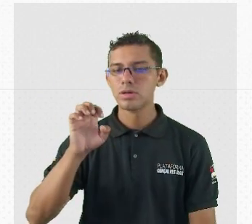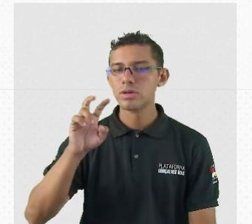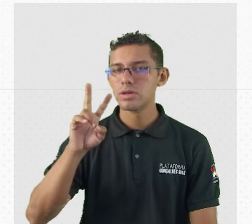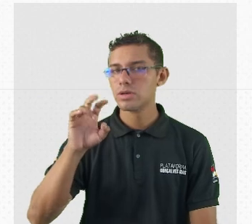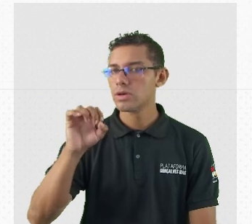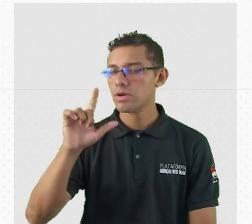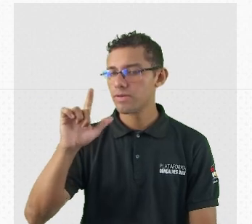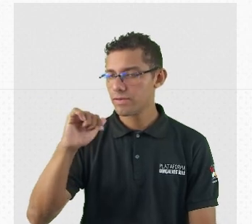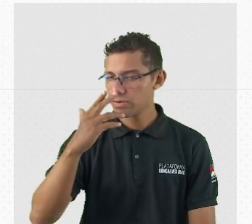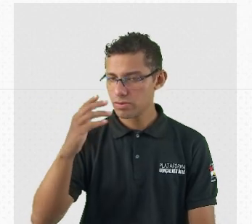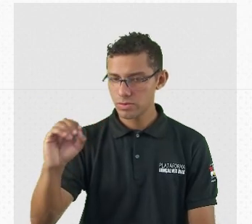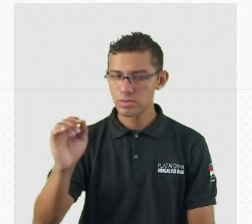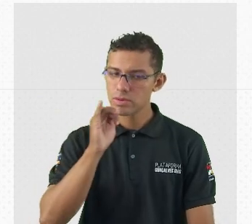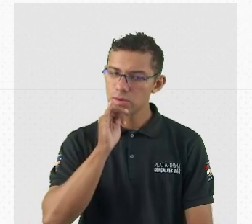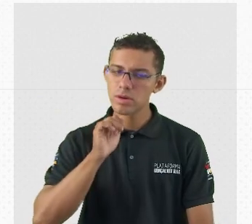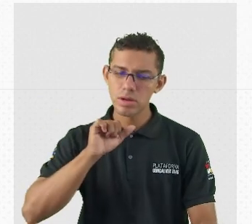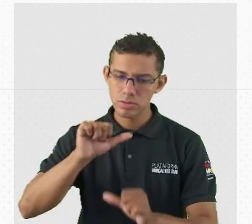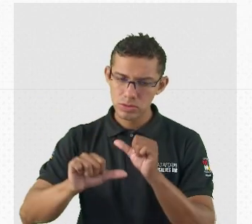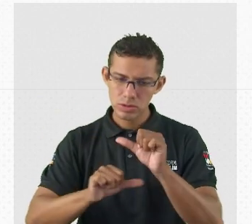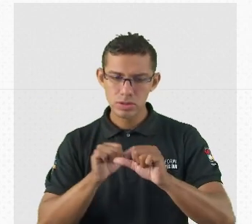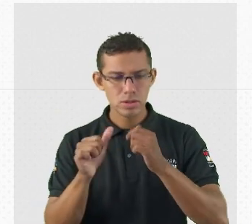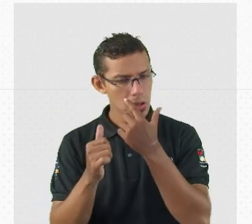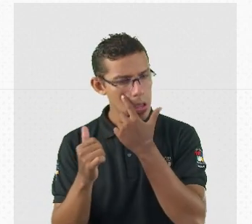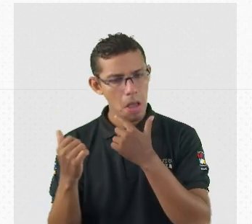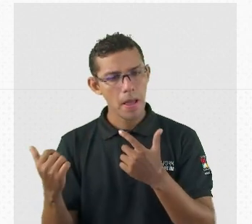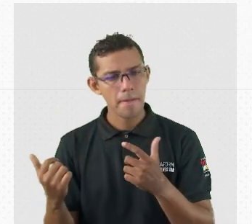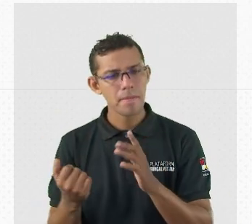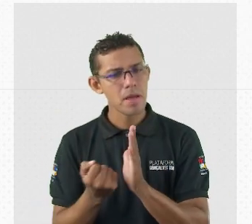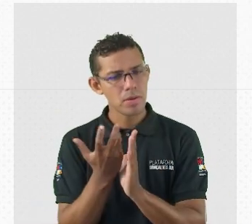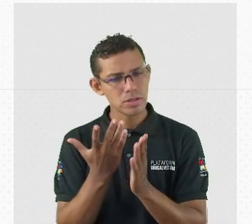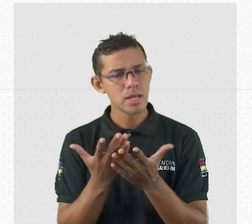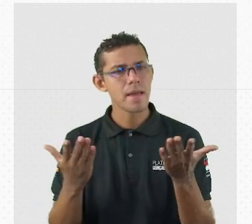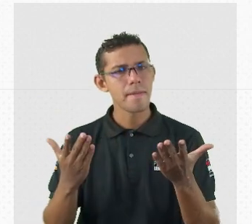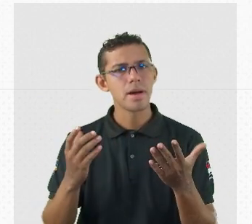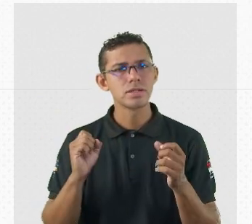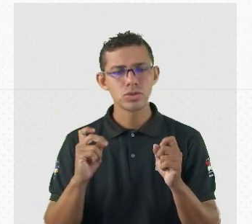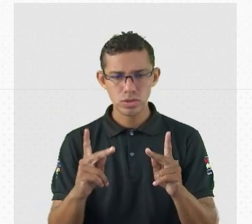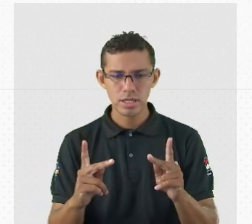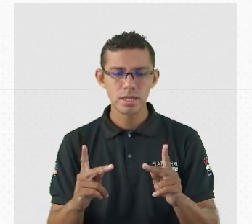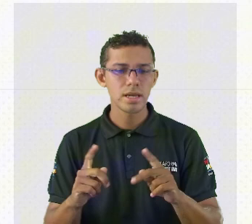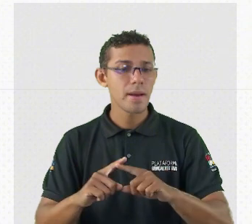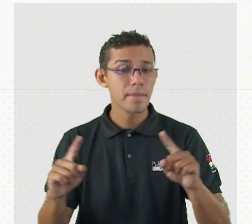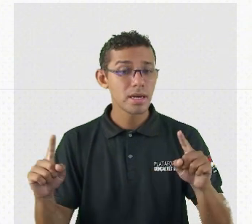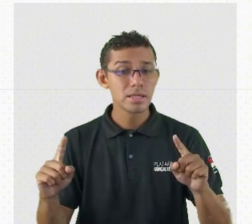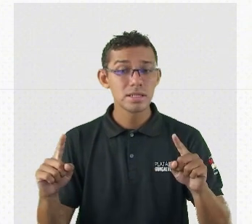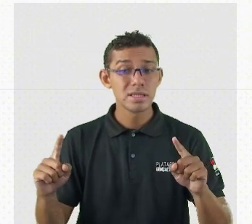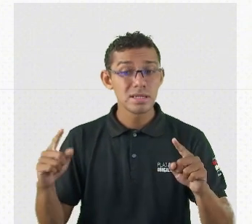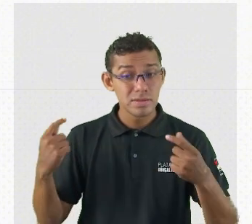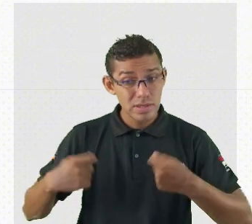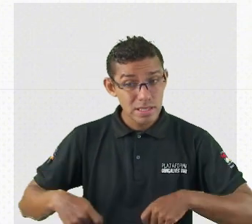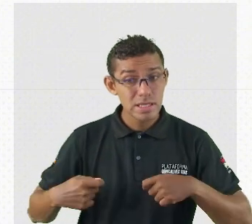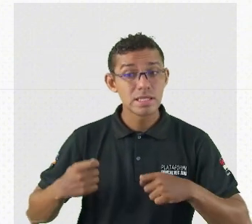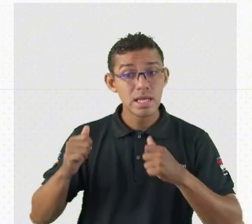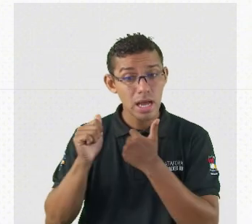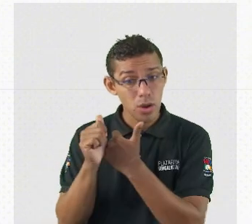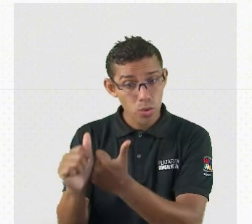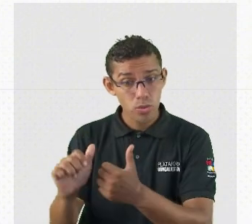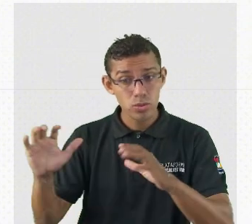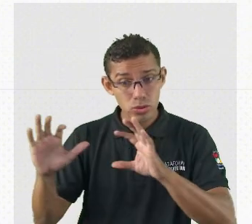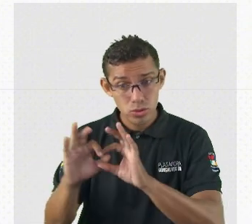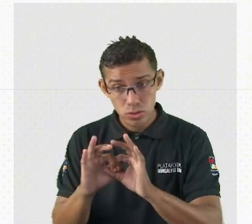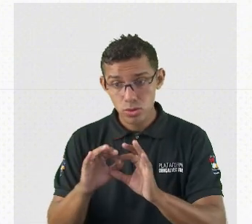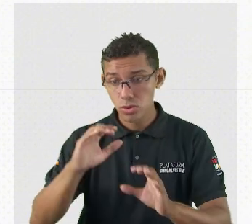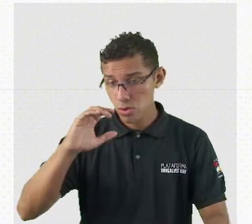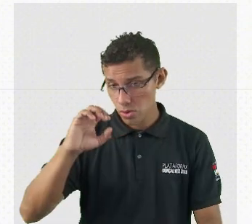rapidamente essa mudança, porque, Marcos, se produzir em massa, beleza e tal, só que essa produção em massa ela precisa ser acompanhada de consumo, gente,